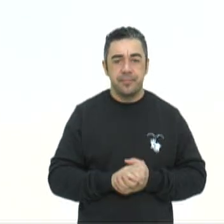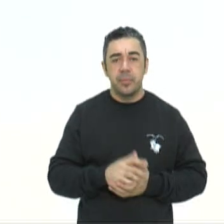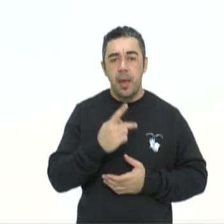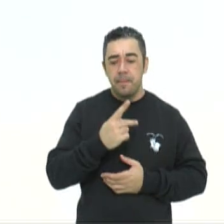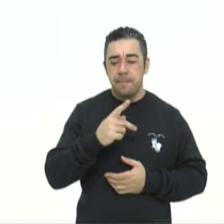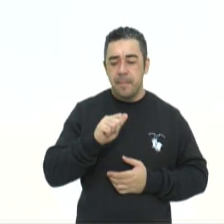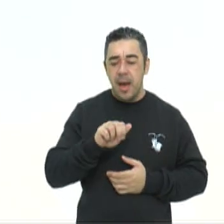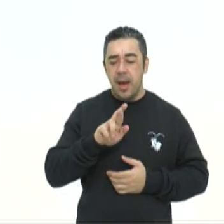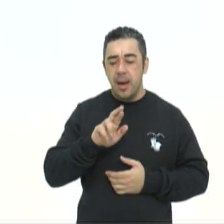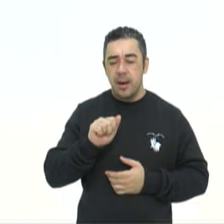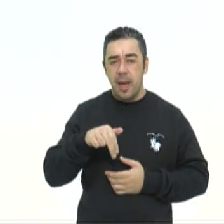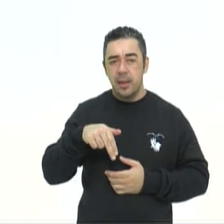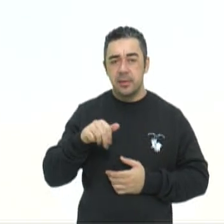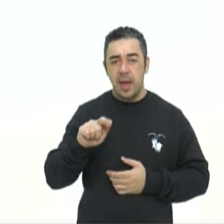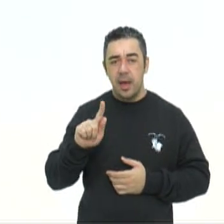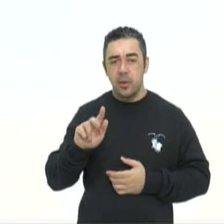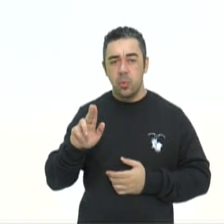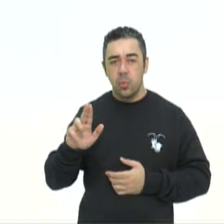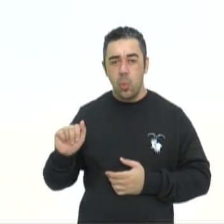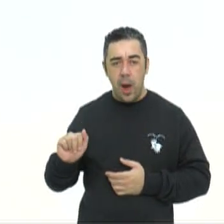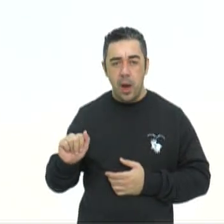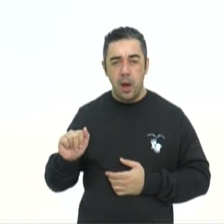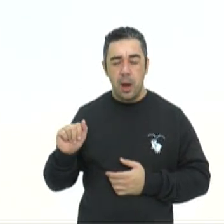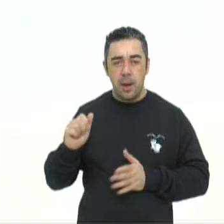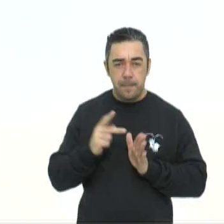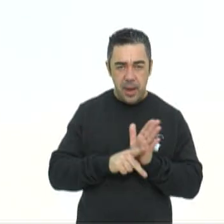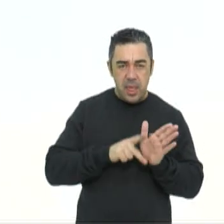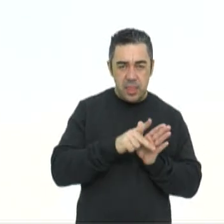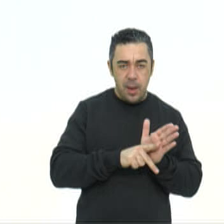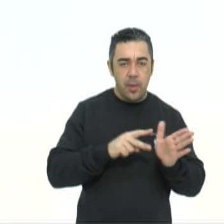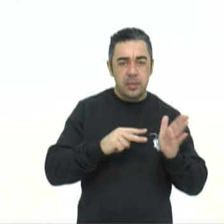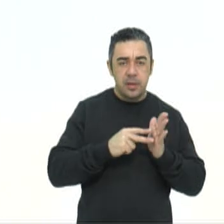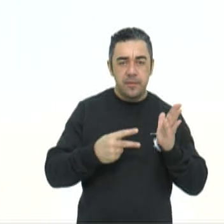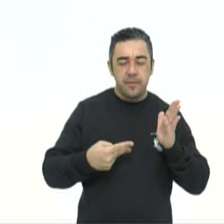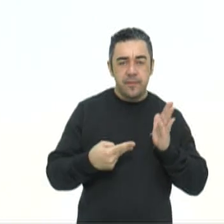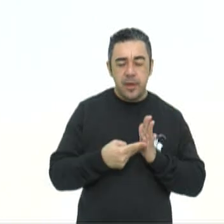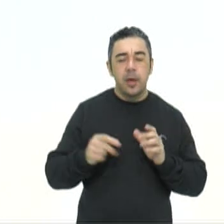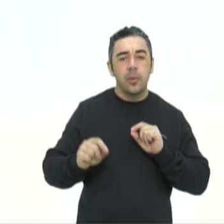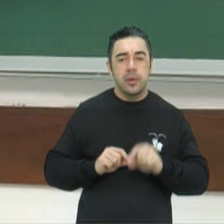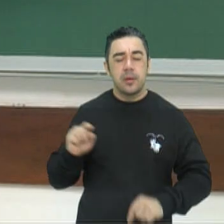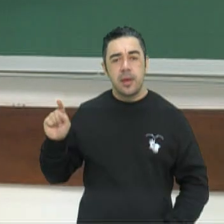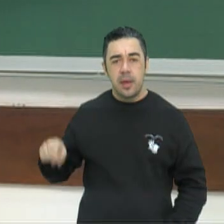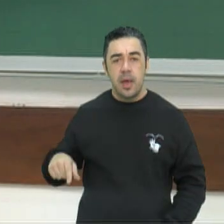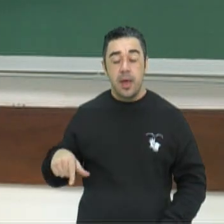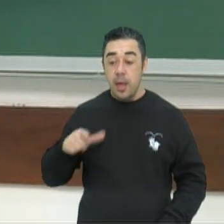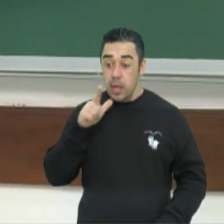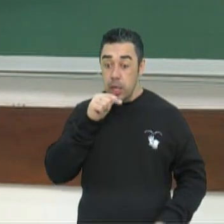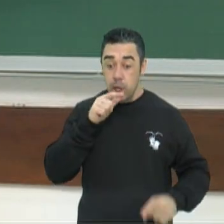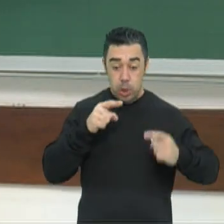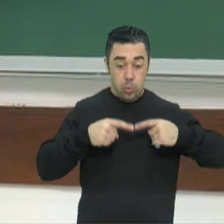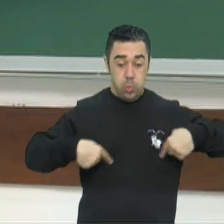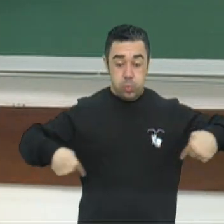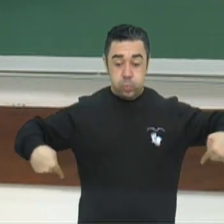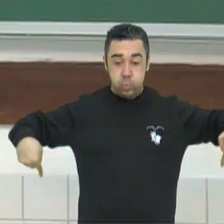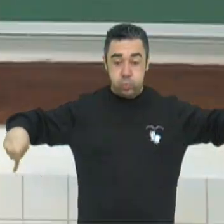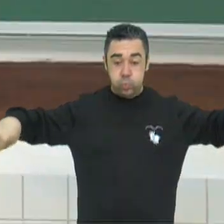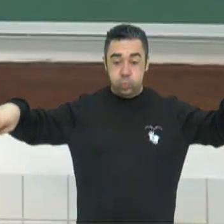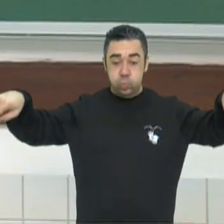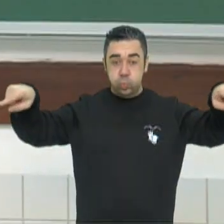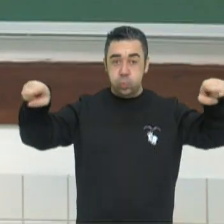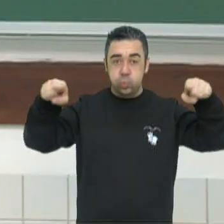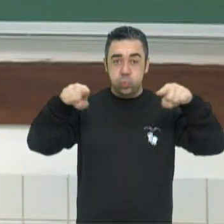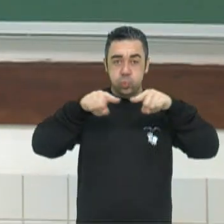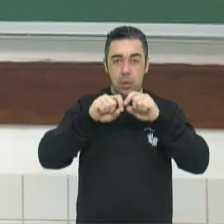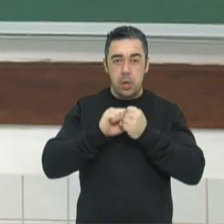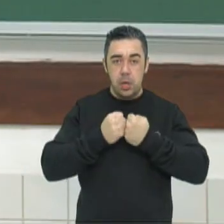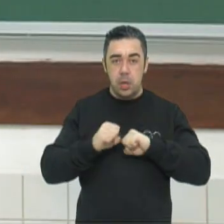Paranaguá, que significa mar redondo ou grande baía, ou seja, lugar também onde tem muita água, certo?